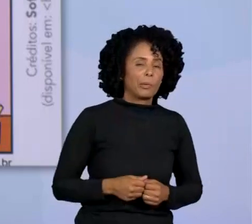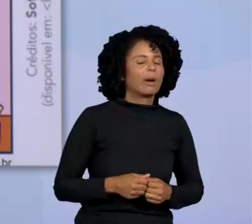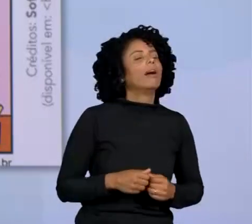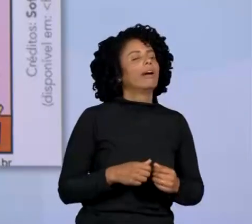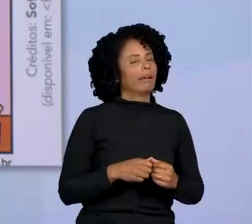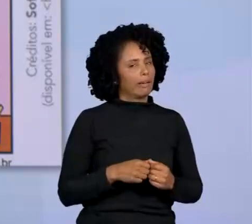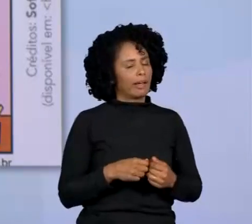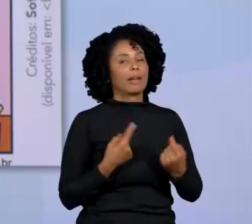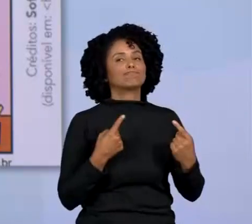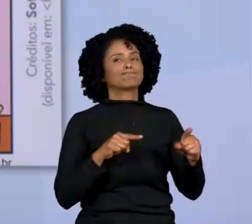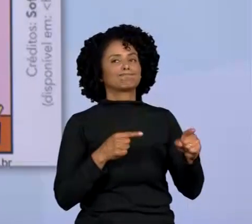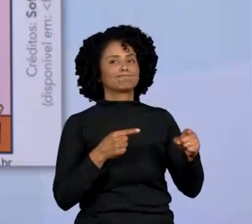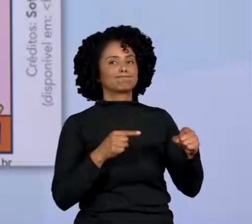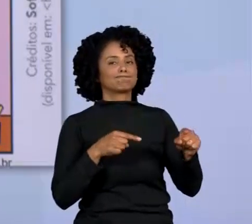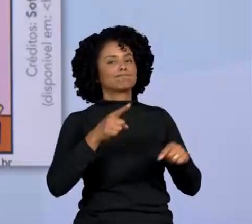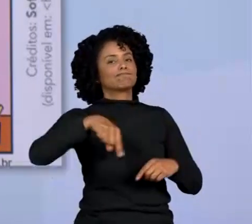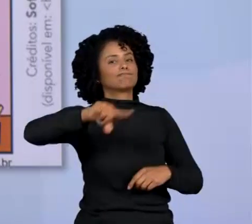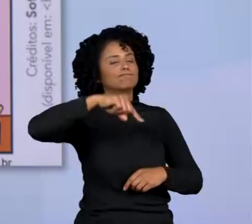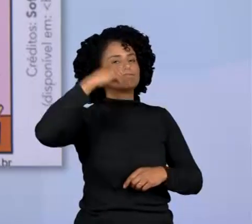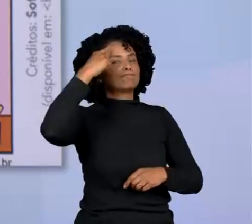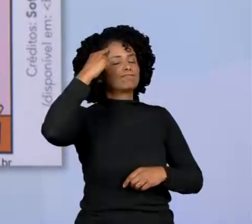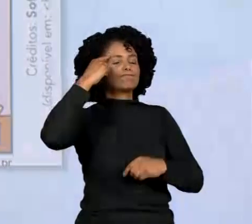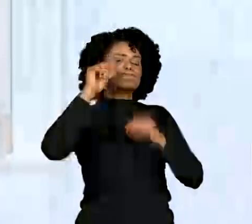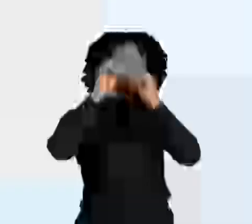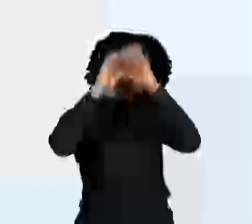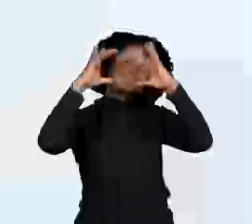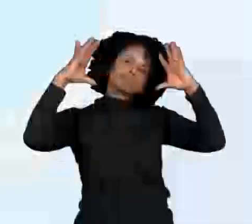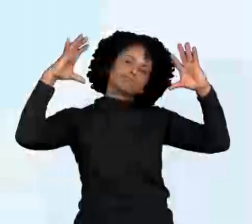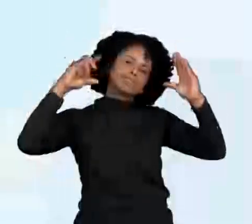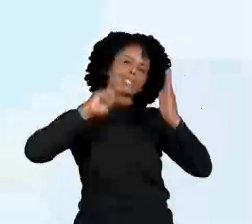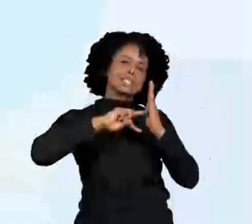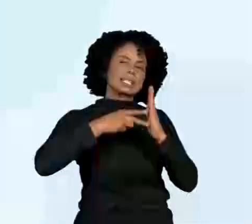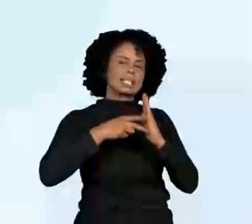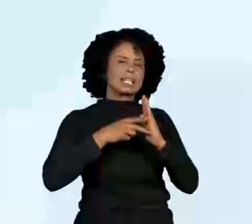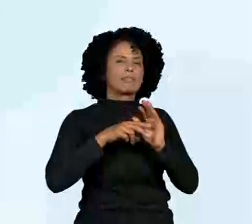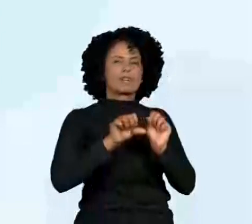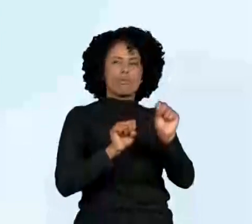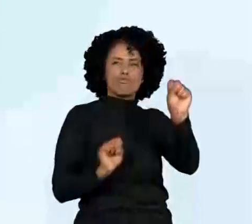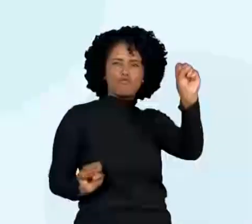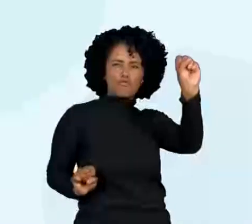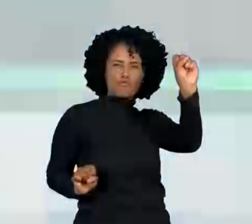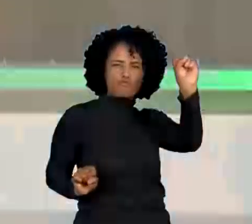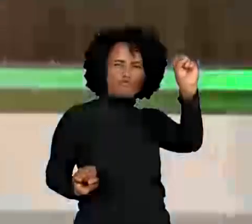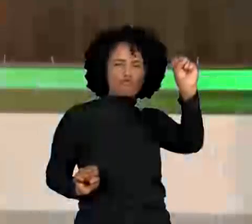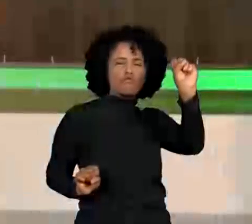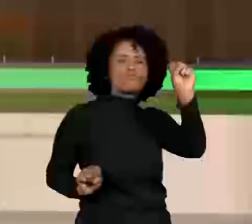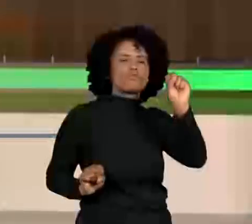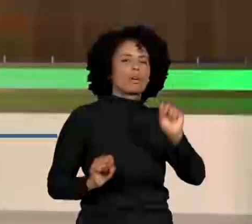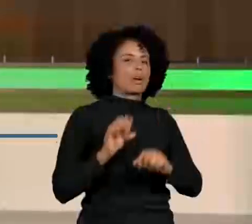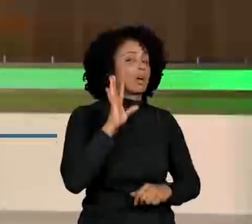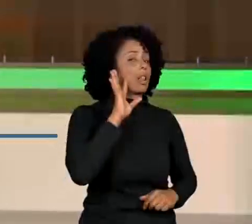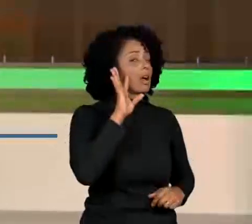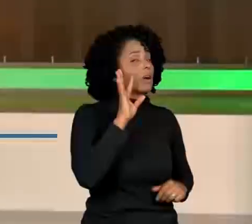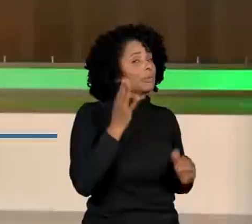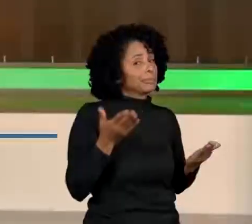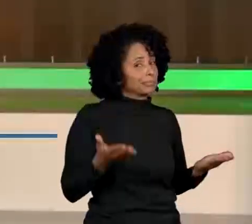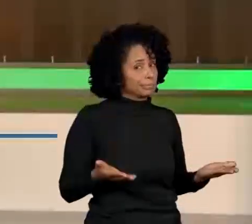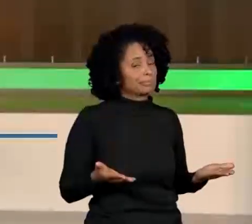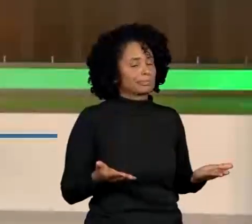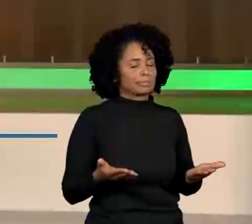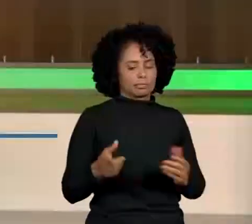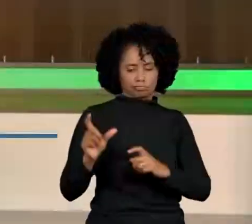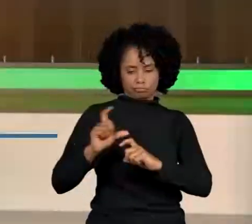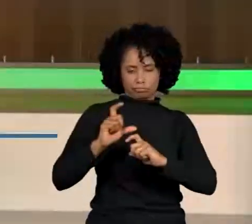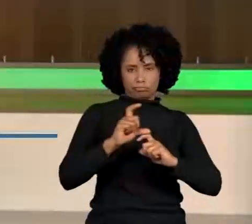provocação do que eles têm a ideia de ser um super-herói. Isso é bem legal, hein? Ó, essa foi a nossa tirinha. E